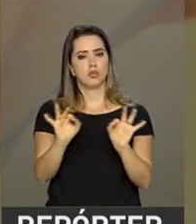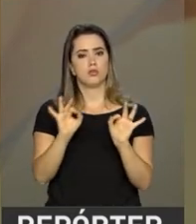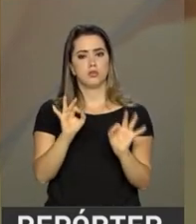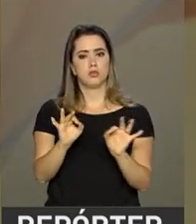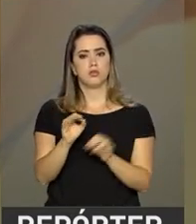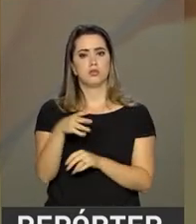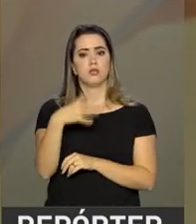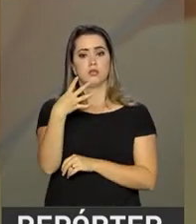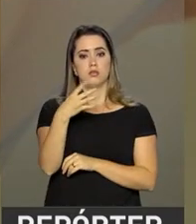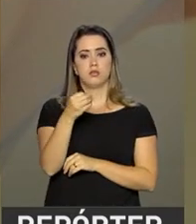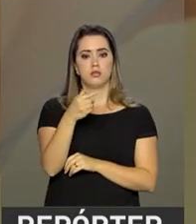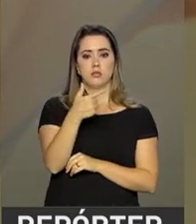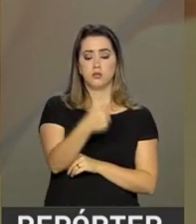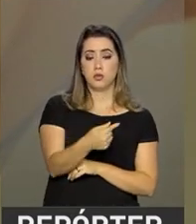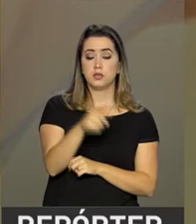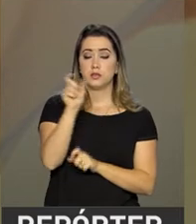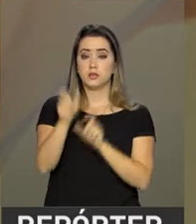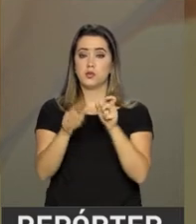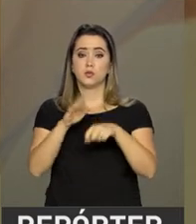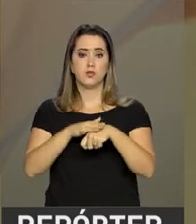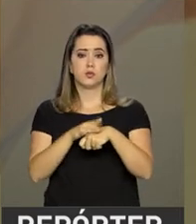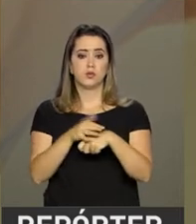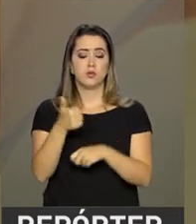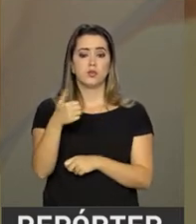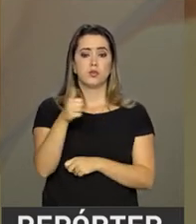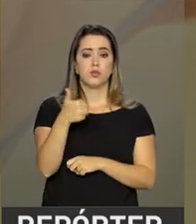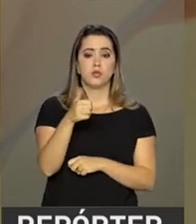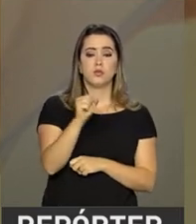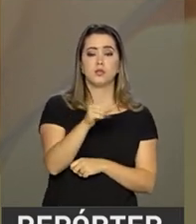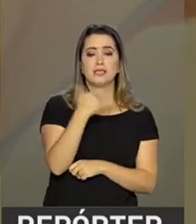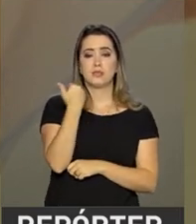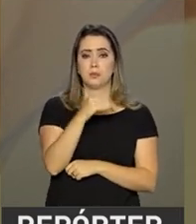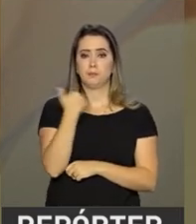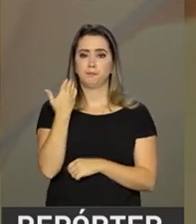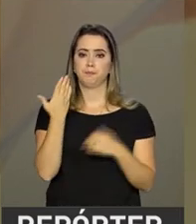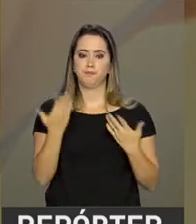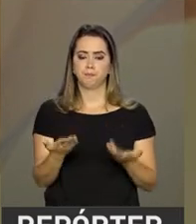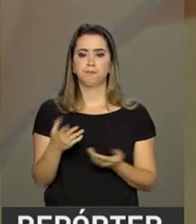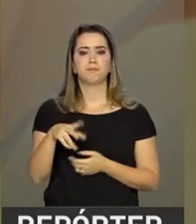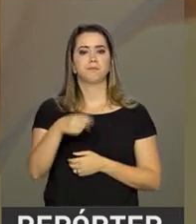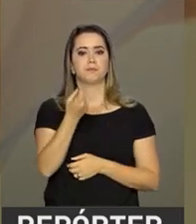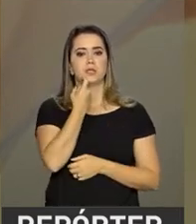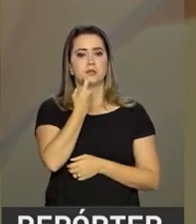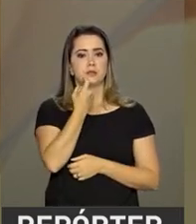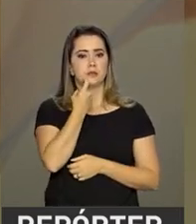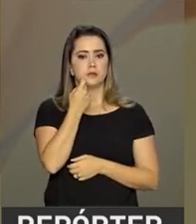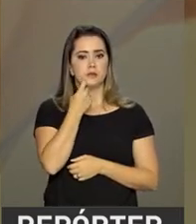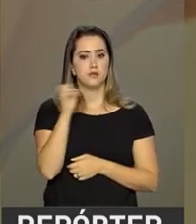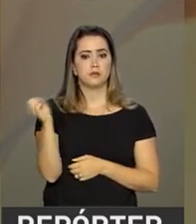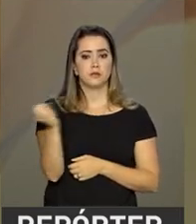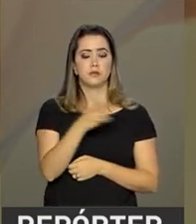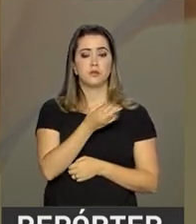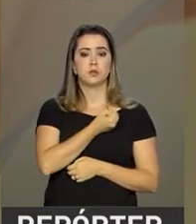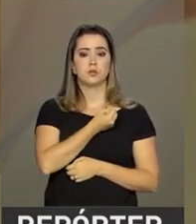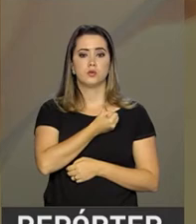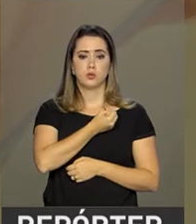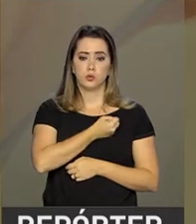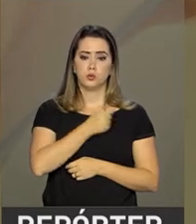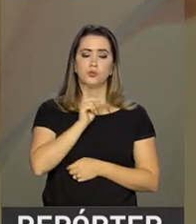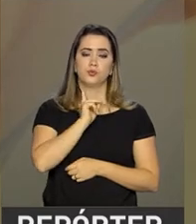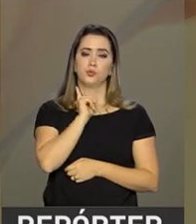407 casos da doença com 118 mortes nesta sexta feira vai ocorrer nova atualização